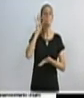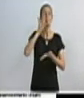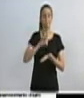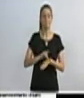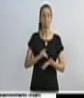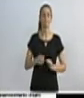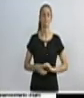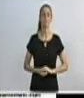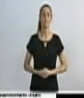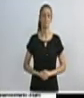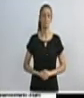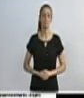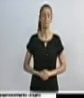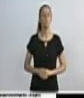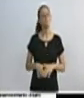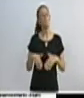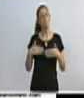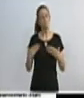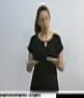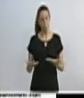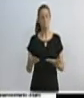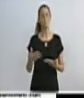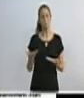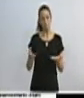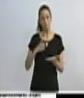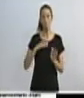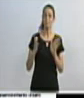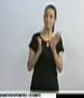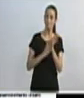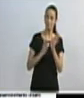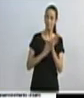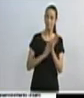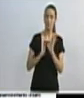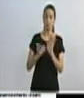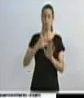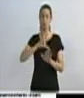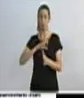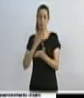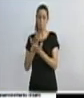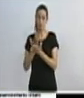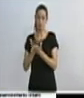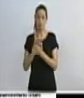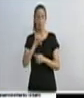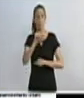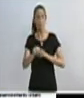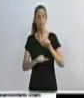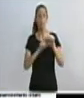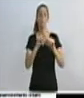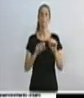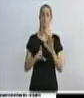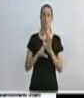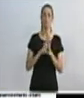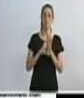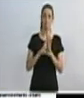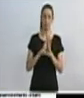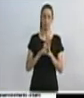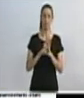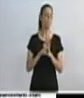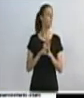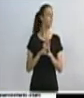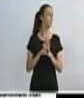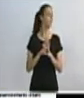Próximo. Então, a gente tem algumas propostas que estão em estudo para alteração dessa legislação.